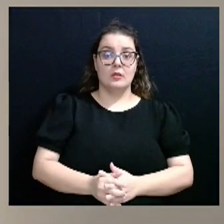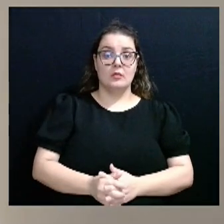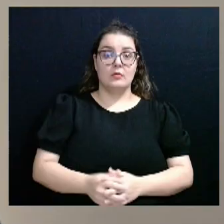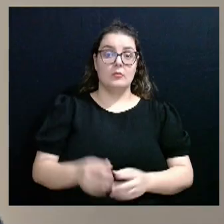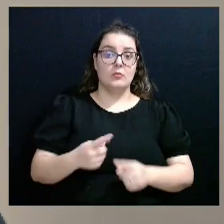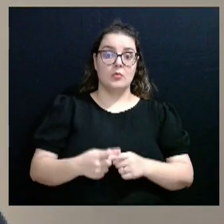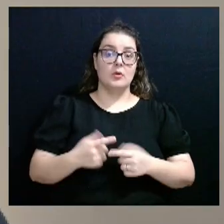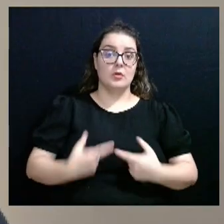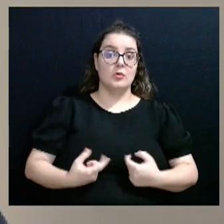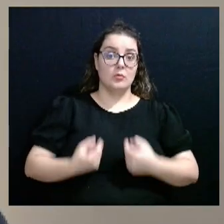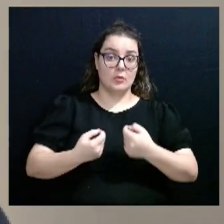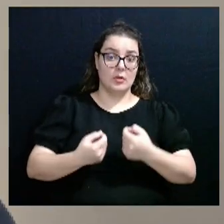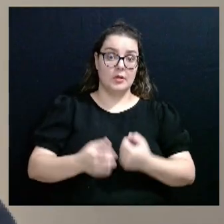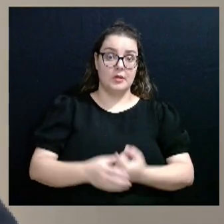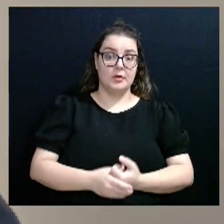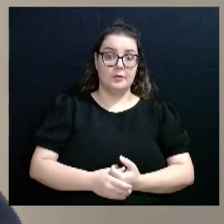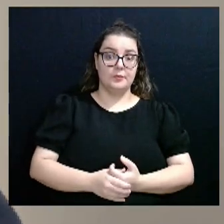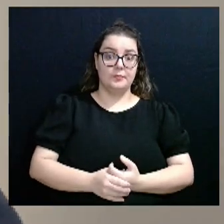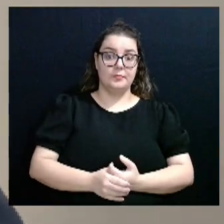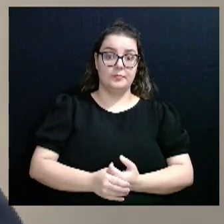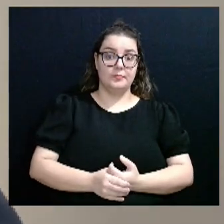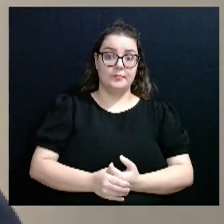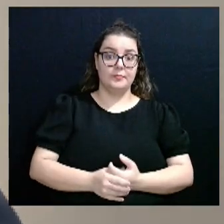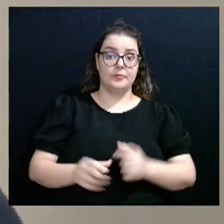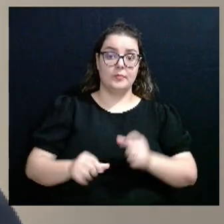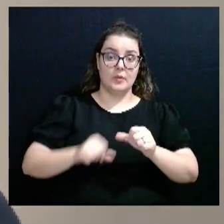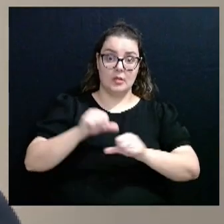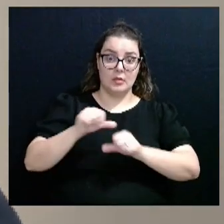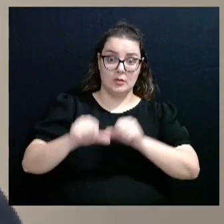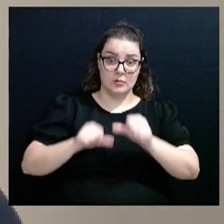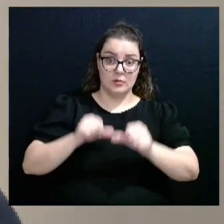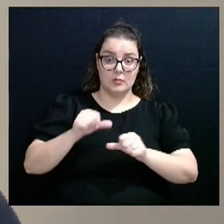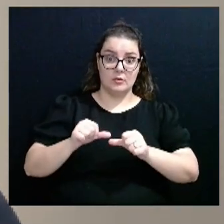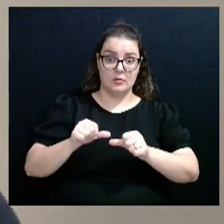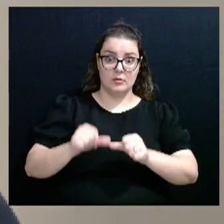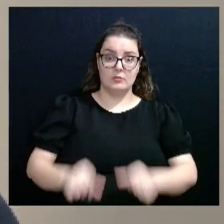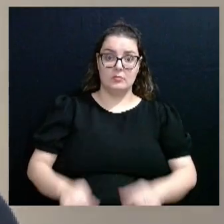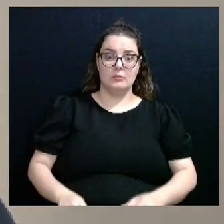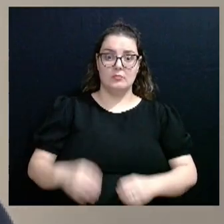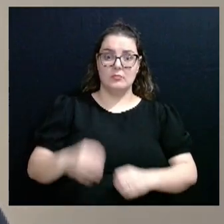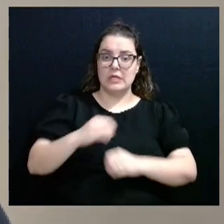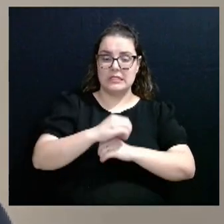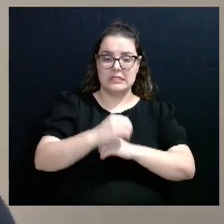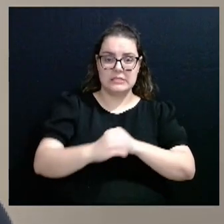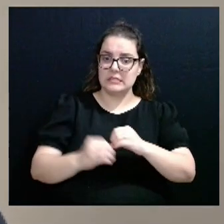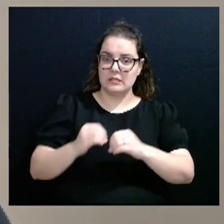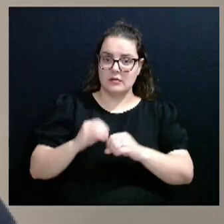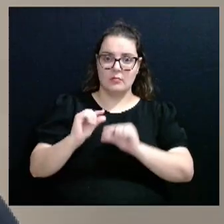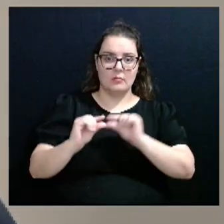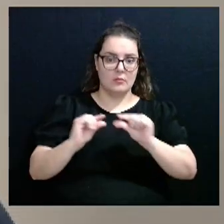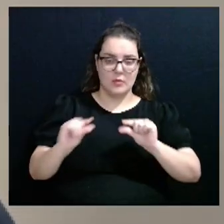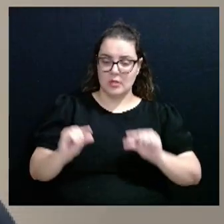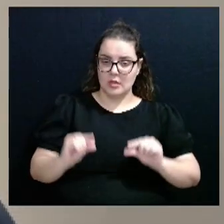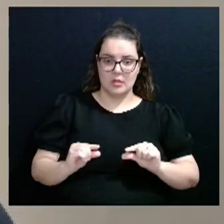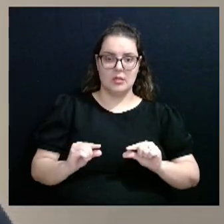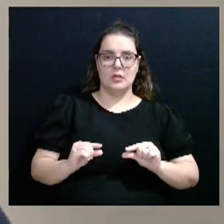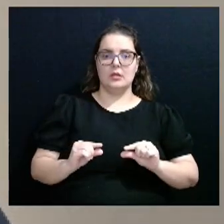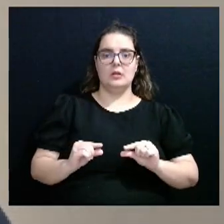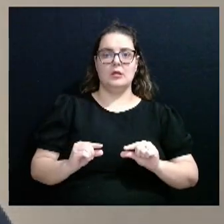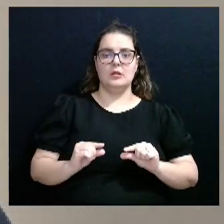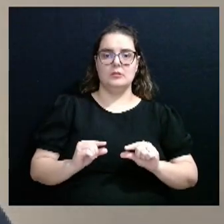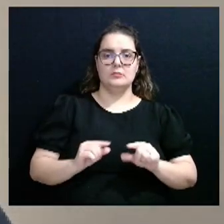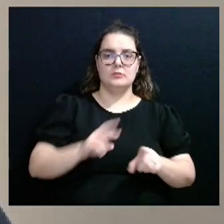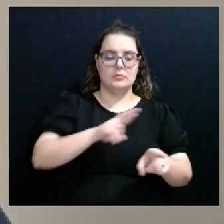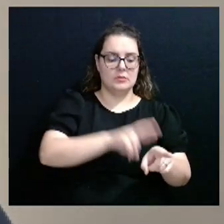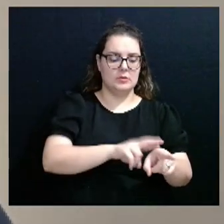sendo aquela alteração a nível celular de pequenas partes da próstata que ainda não são grandes